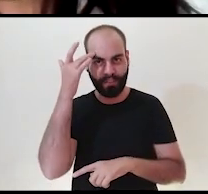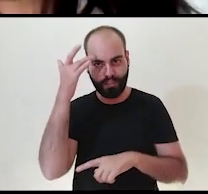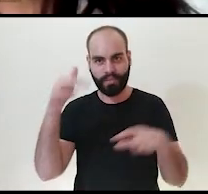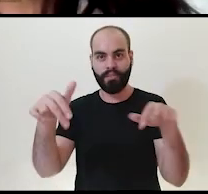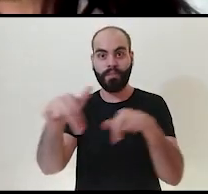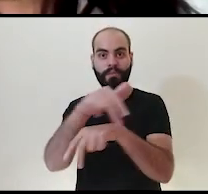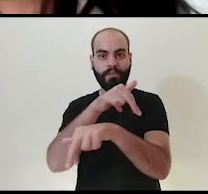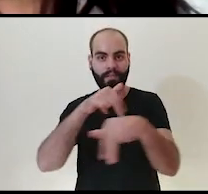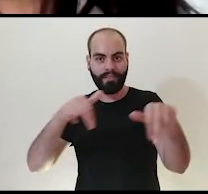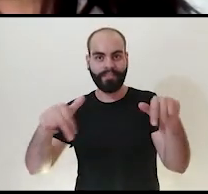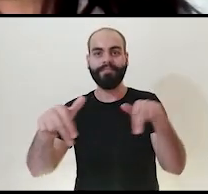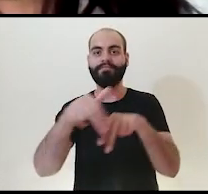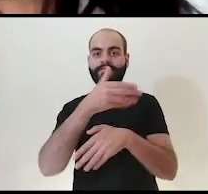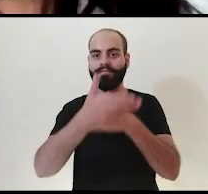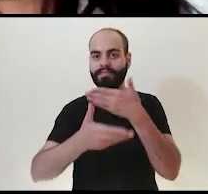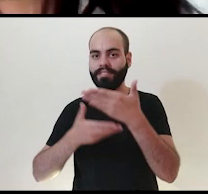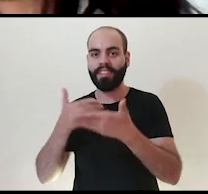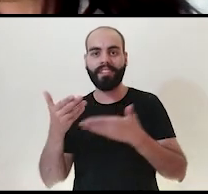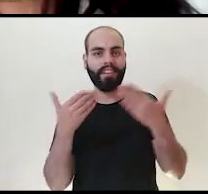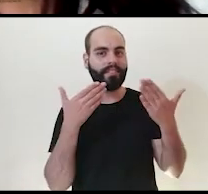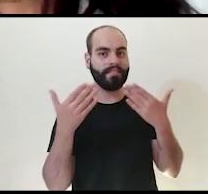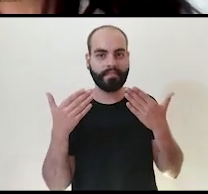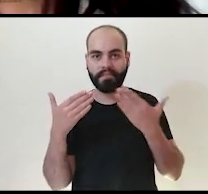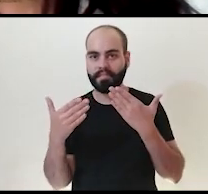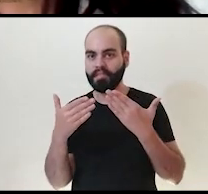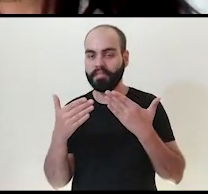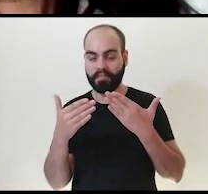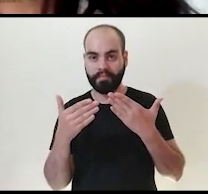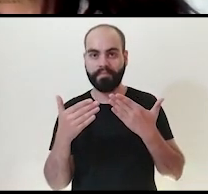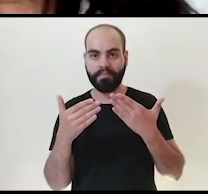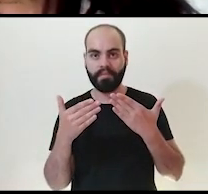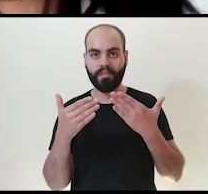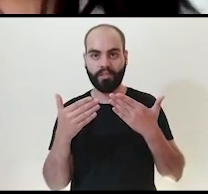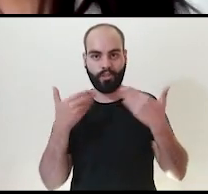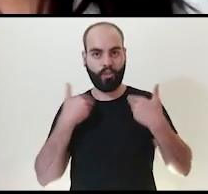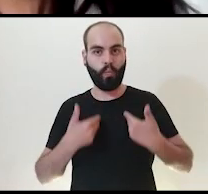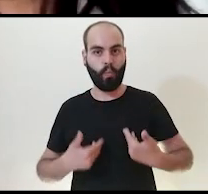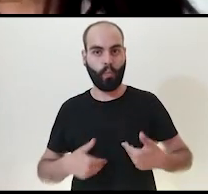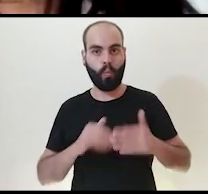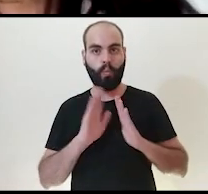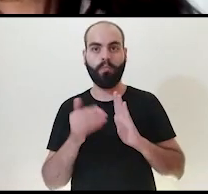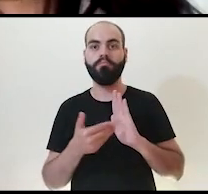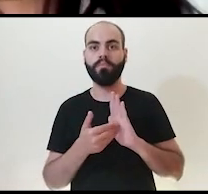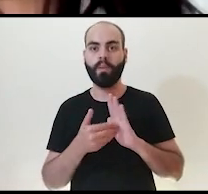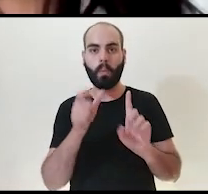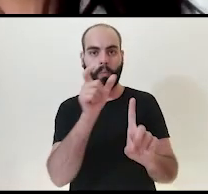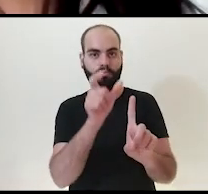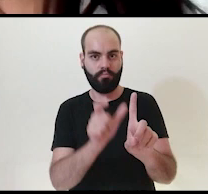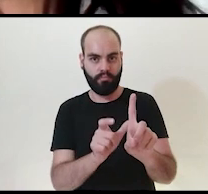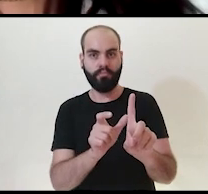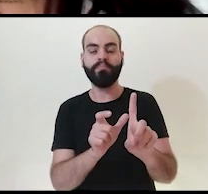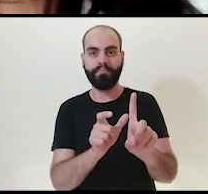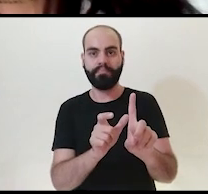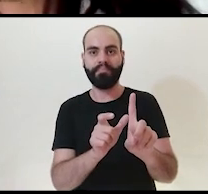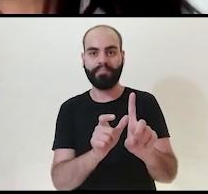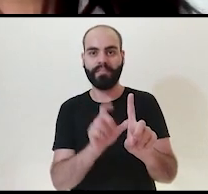de preferência. Também não é uma regra que não pode ser quebrada, mas eu prefiro de corpo inteiro, Sim. porque a